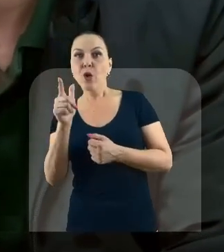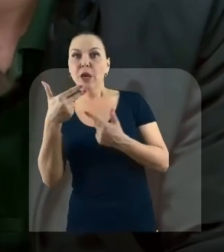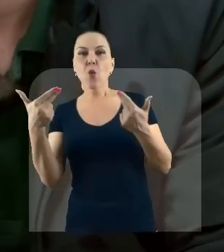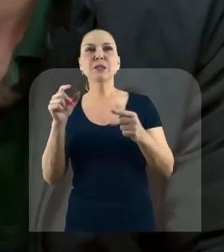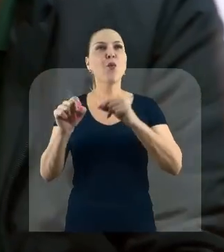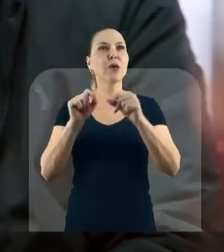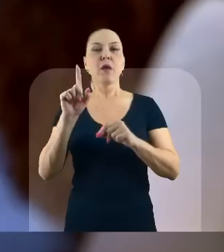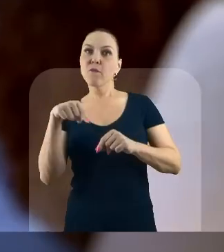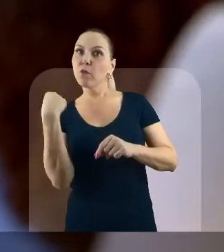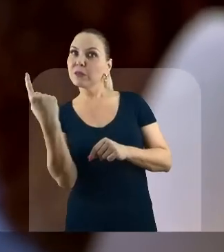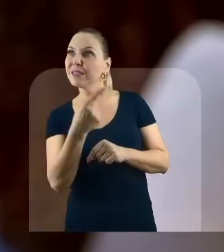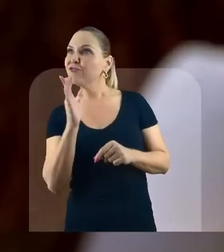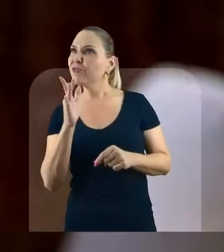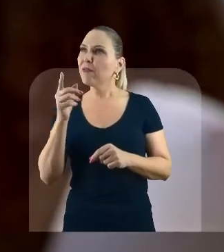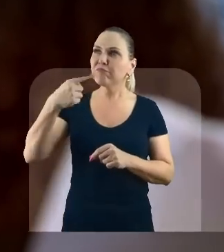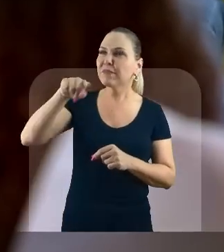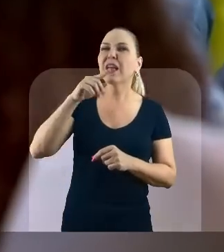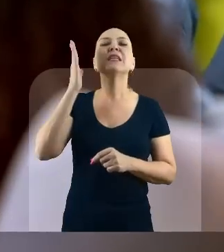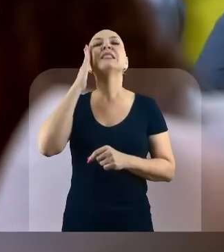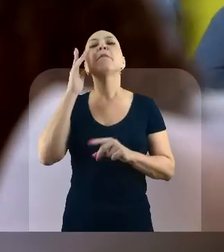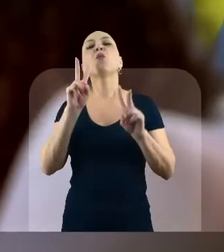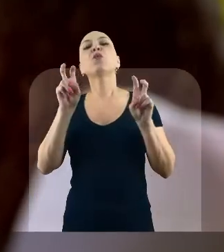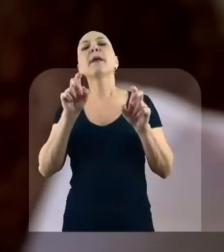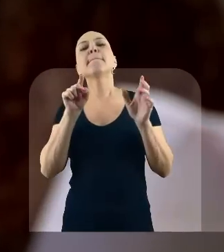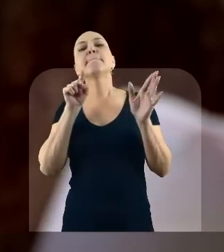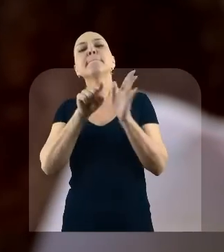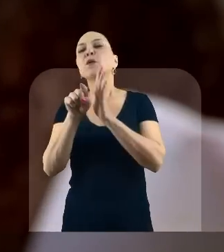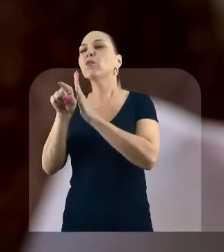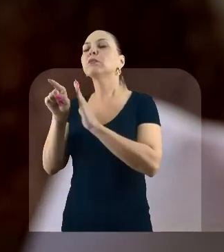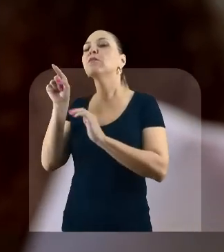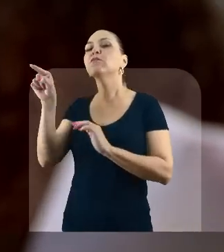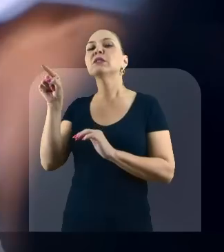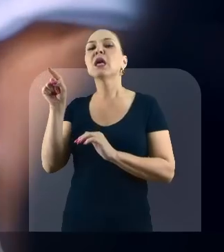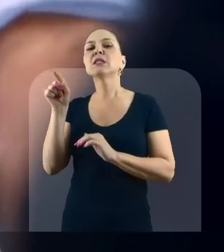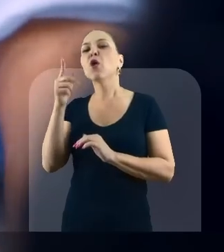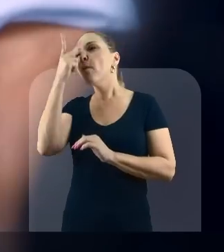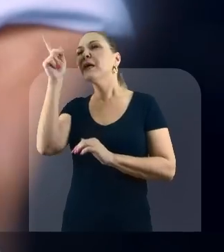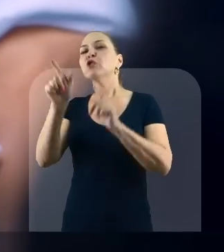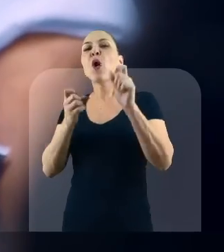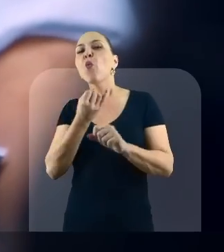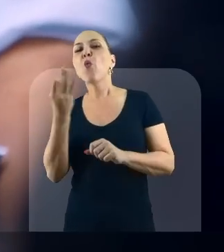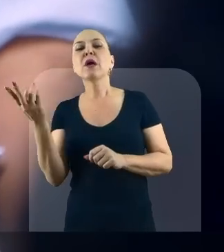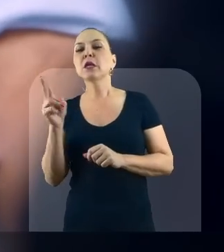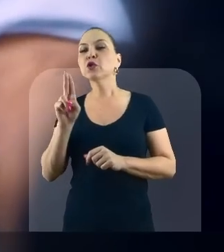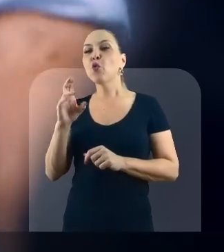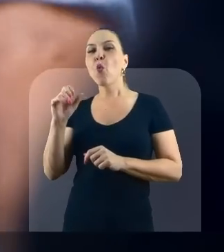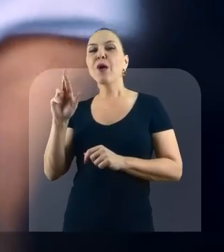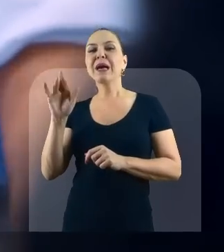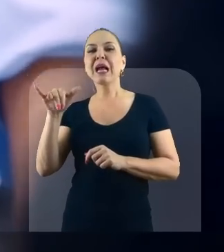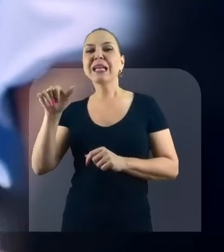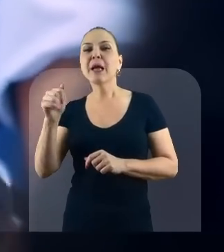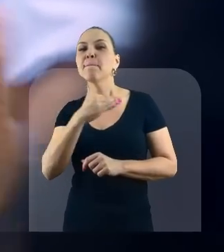falaram, tá? Eu vou falar uma coisinha aqui. Quem sabe da questão da quantas pessoas morreram na Ucrânia de fome durante o regime soviético? E por que